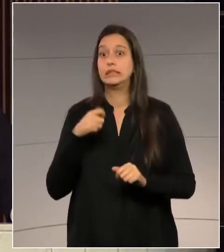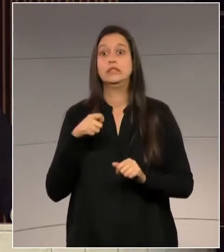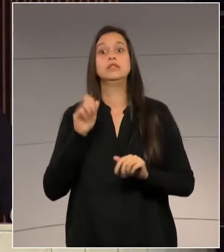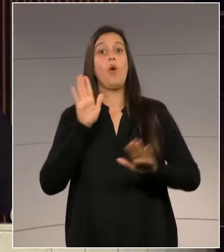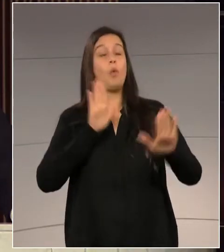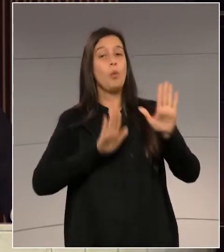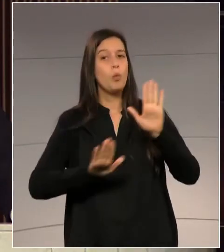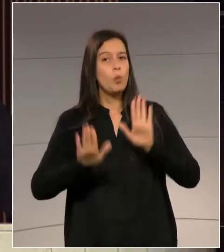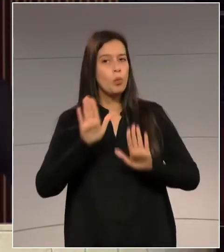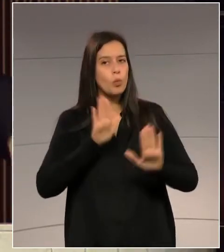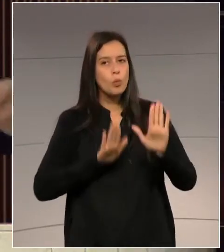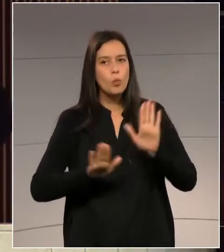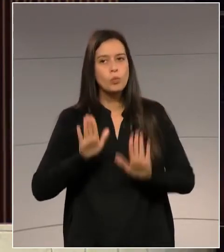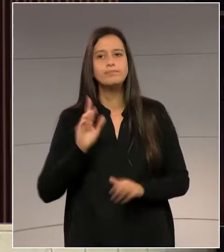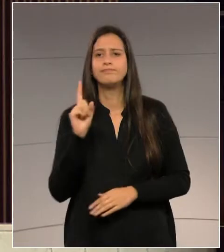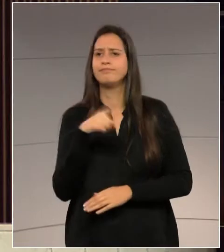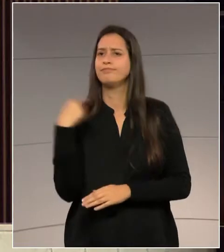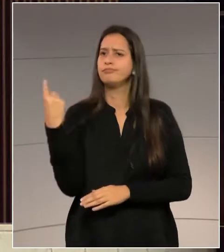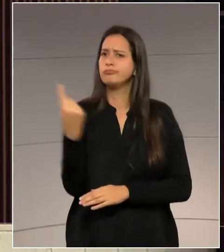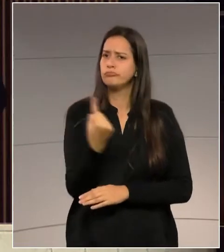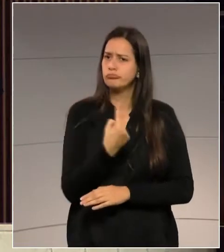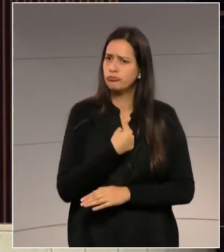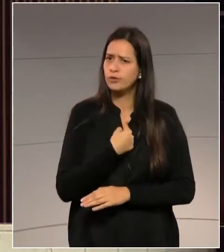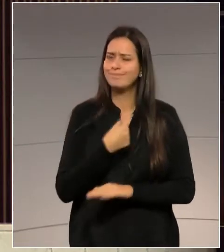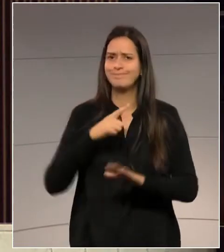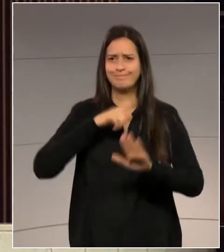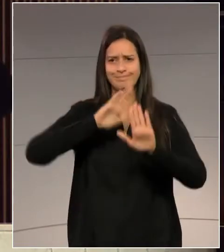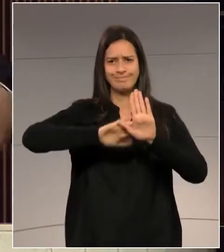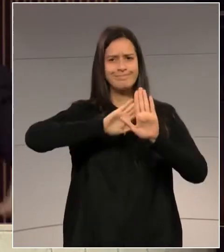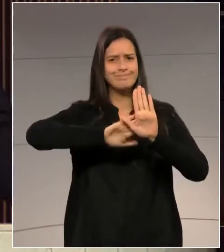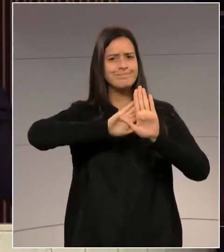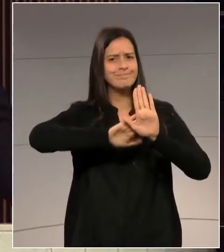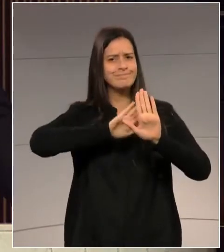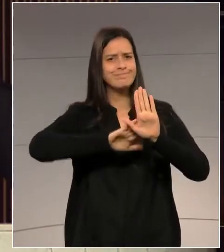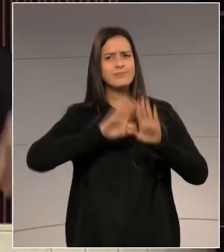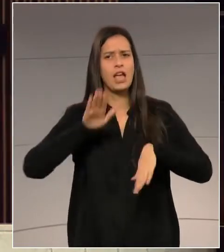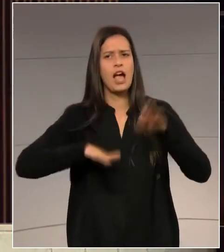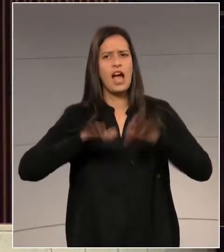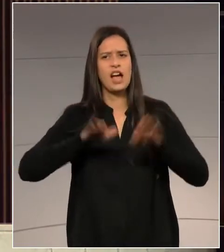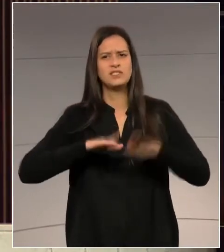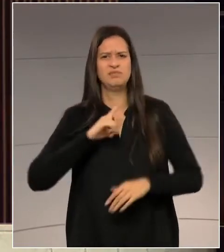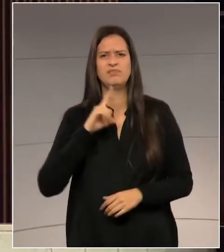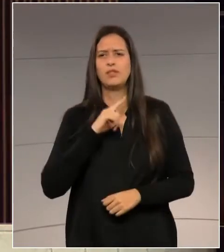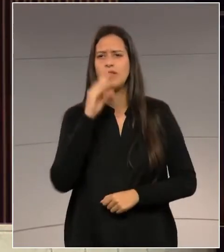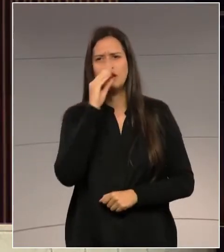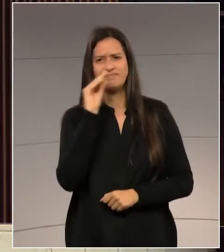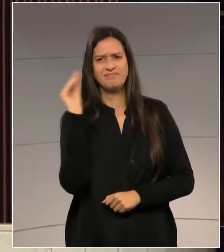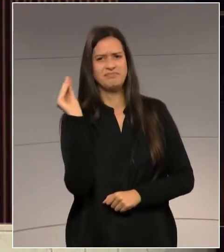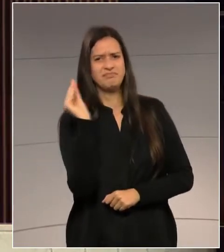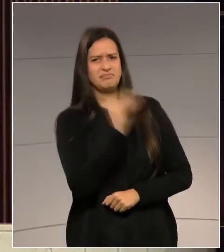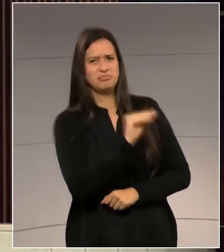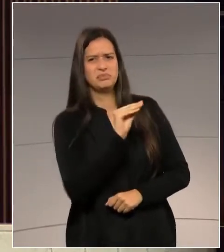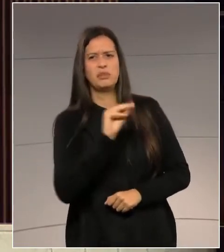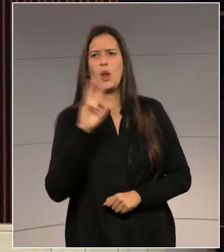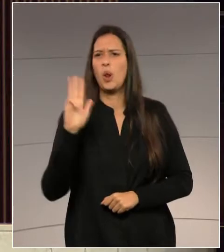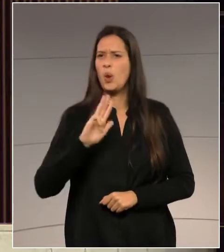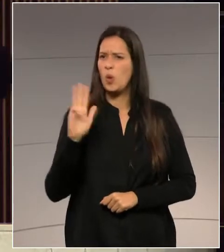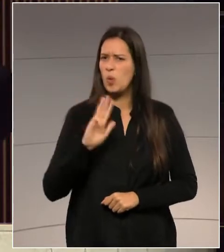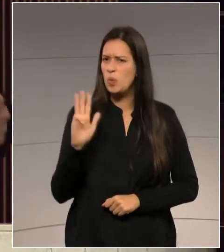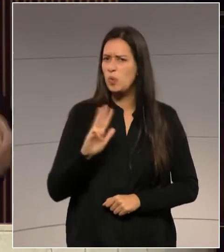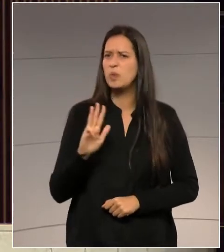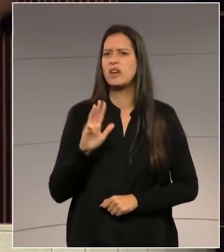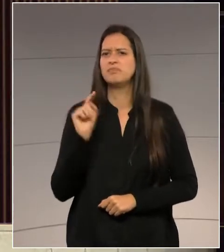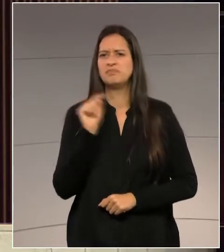utilizarem tanto o ex-presidente e vejo as pessoas da oposição ficando 45 minutos ouvindo todo